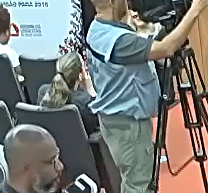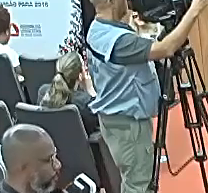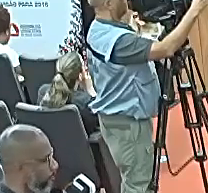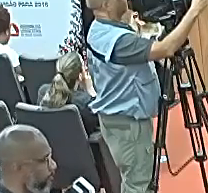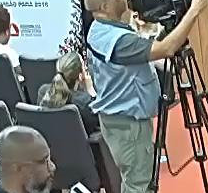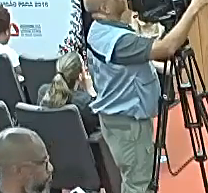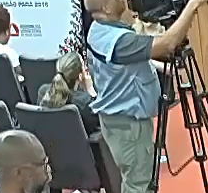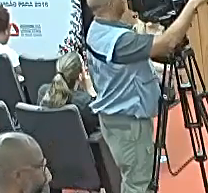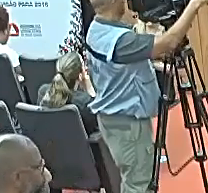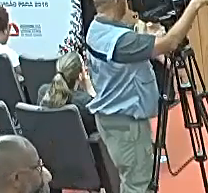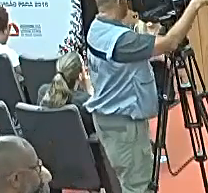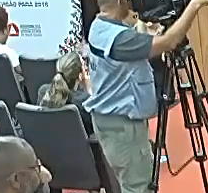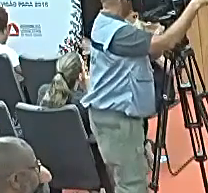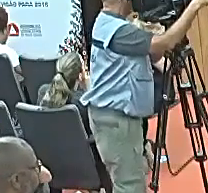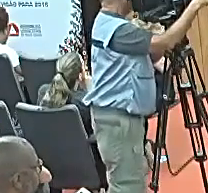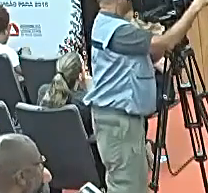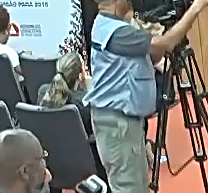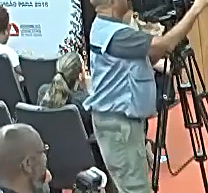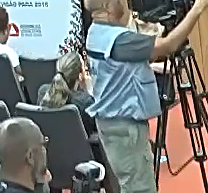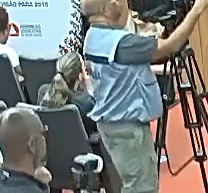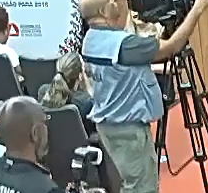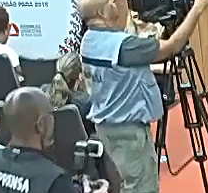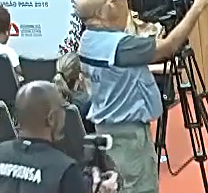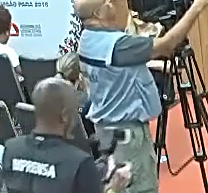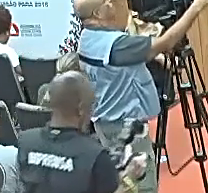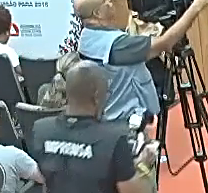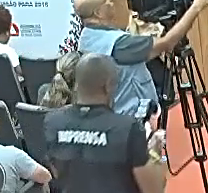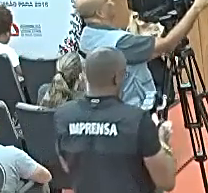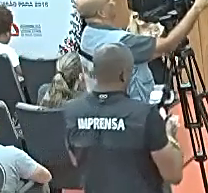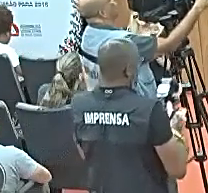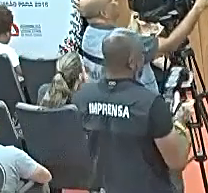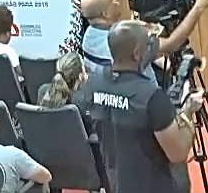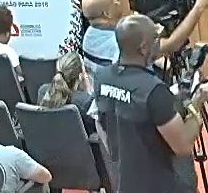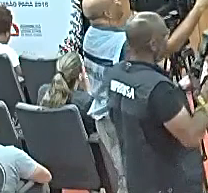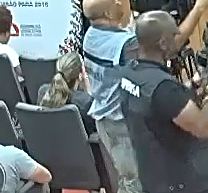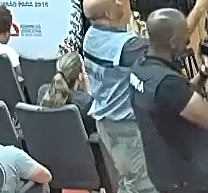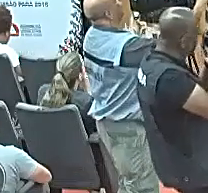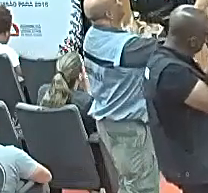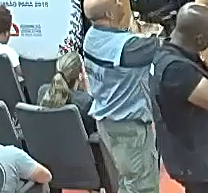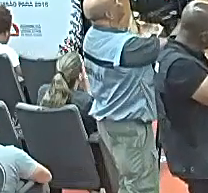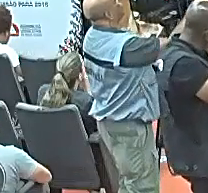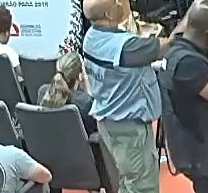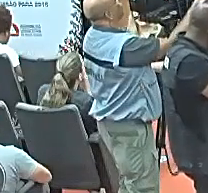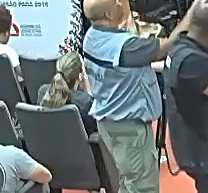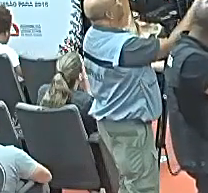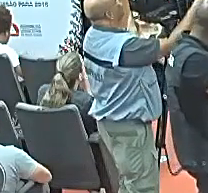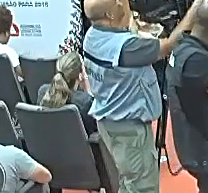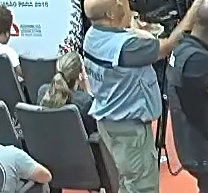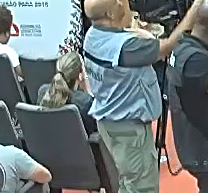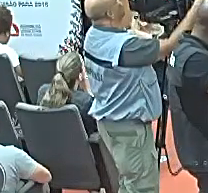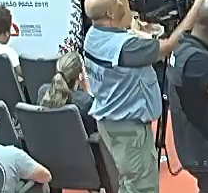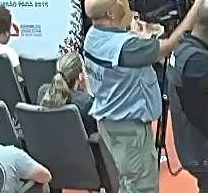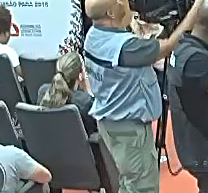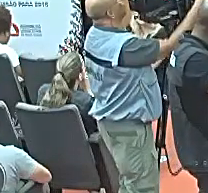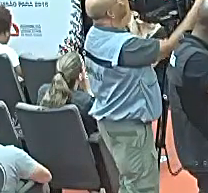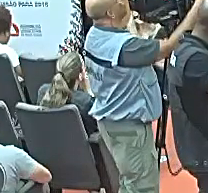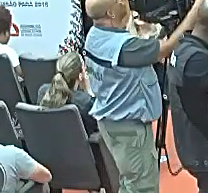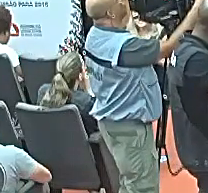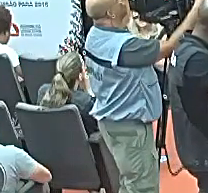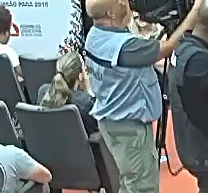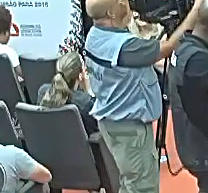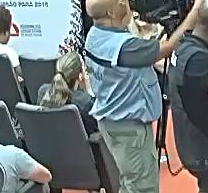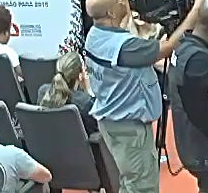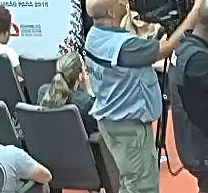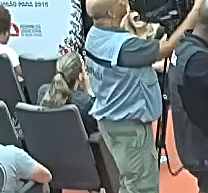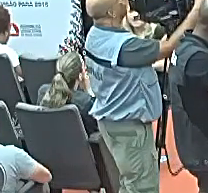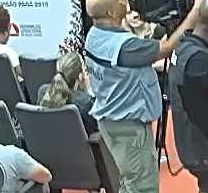comissão é eu gostaria apenas de dizer deputados que a comissão de transição que se inicia amanhã terá um dos seus